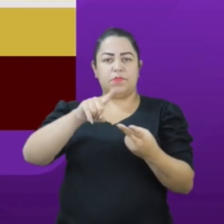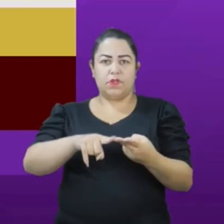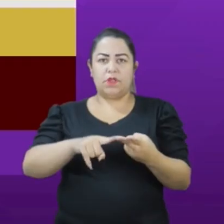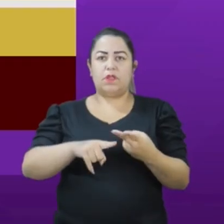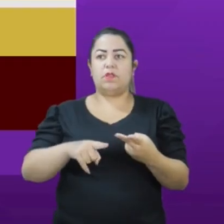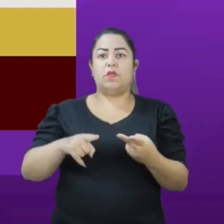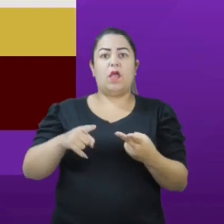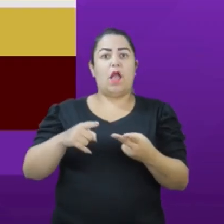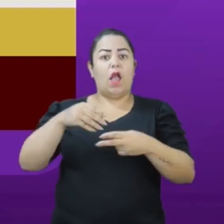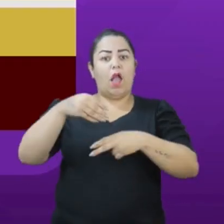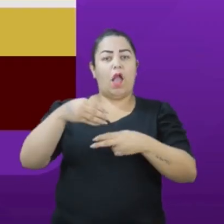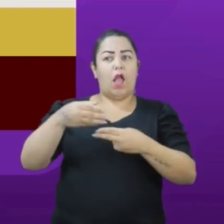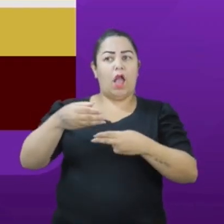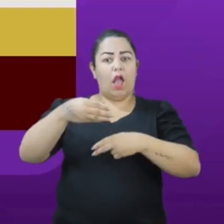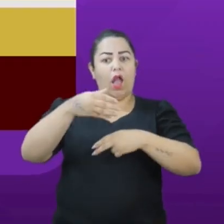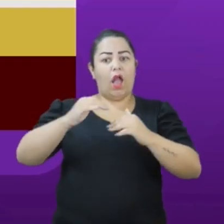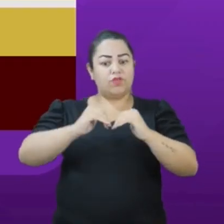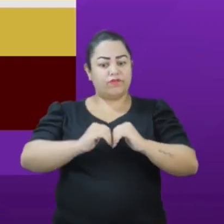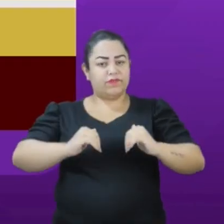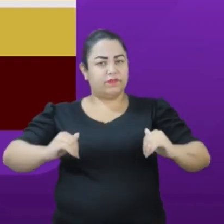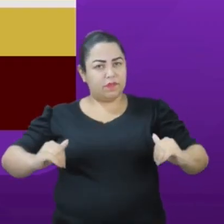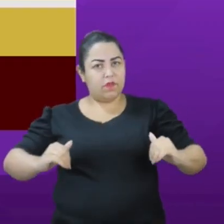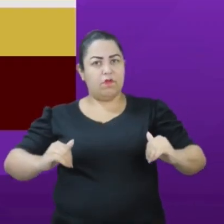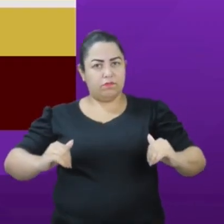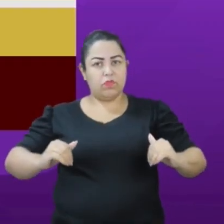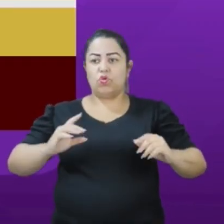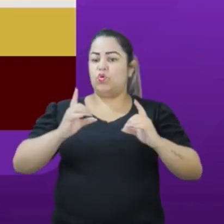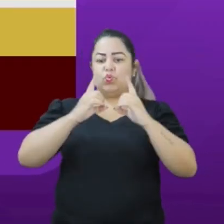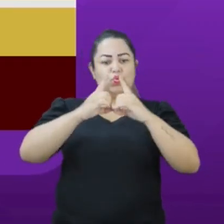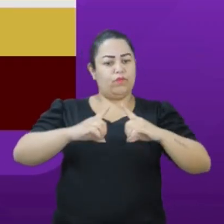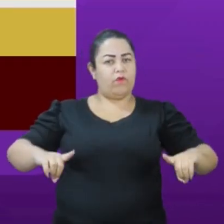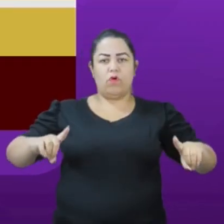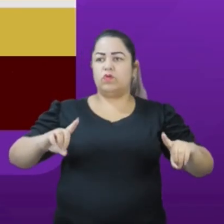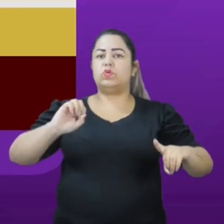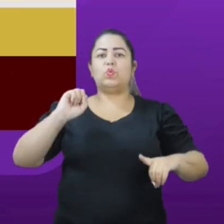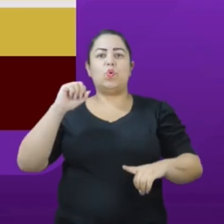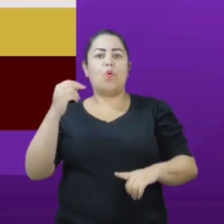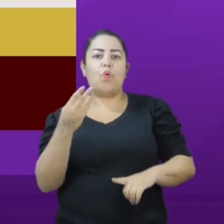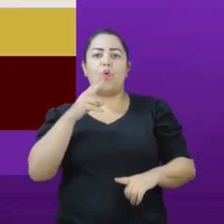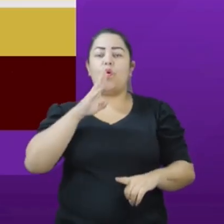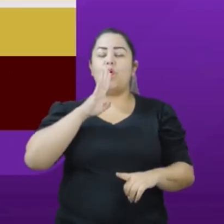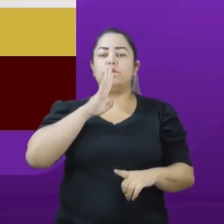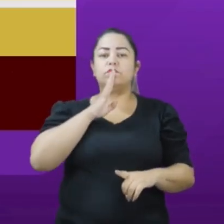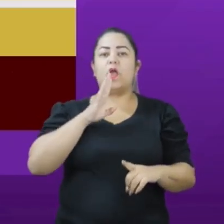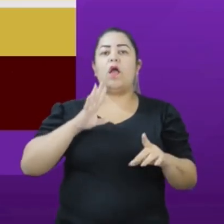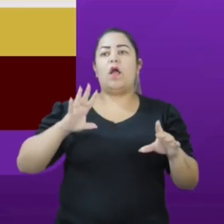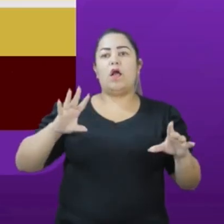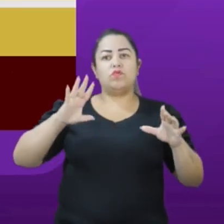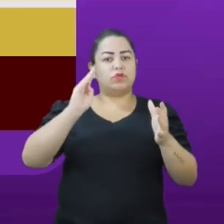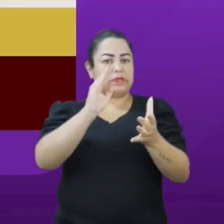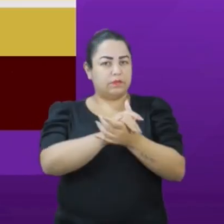à partilha de bens, né, a própria separação, divórcio, ou reconhecimento e dissolução de união estável.